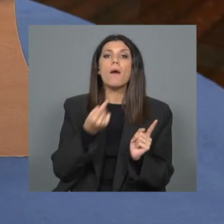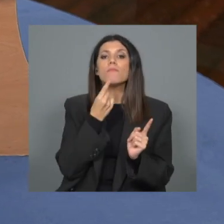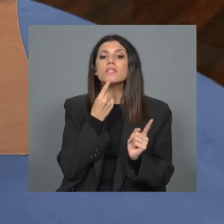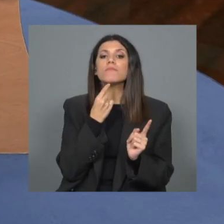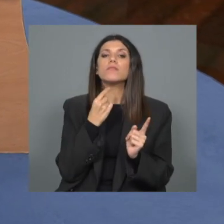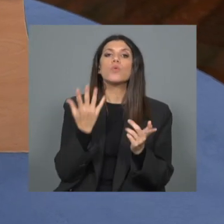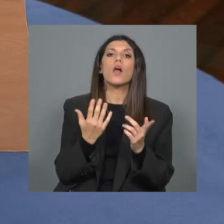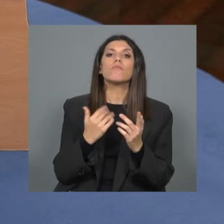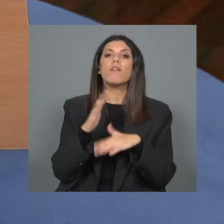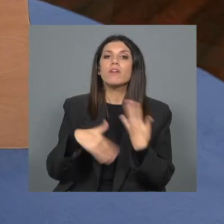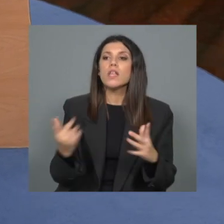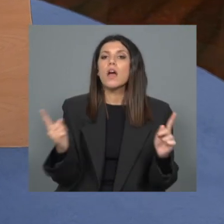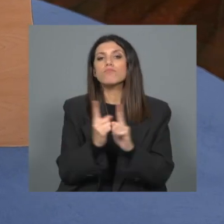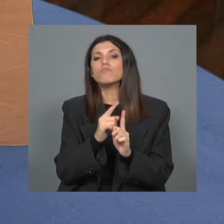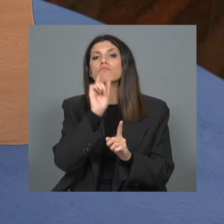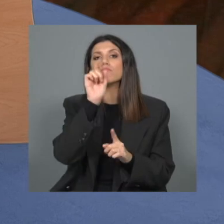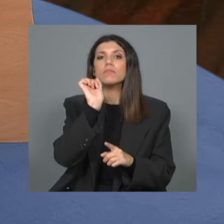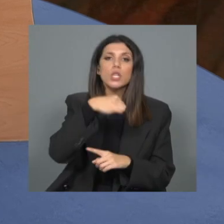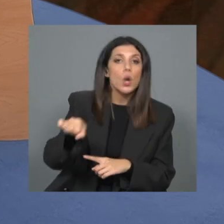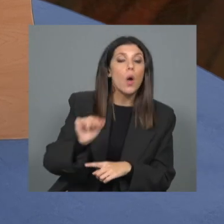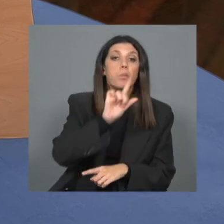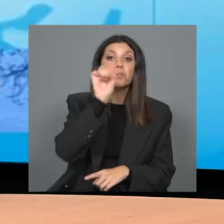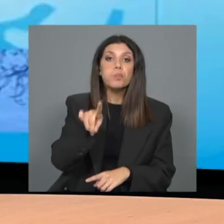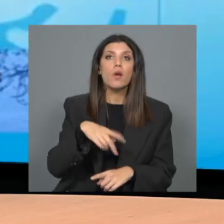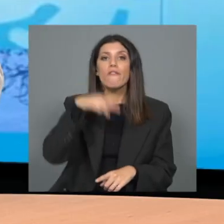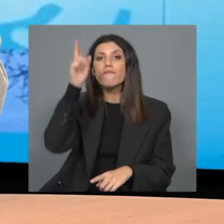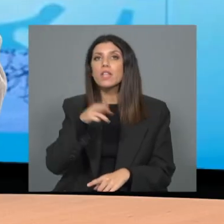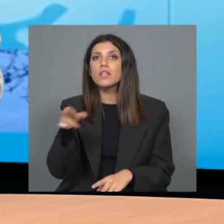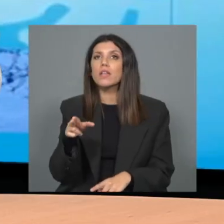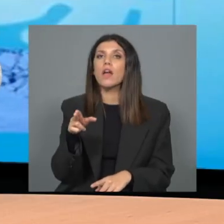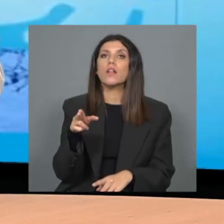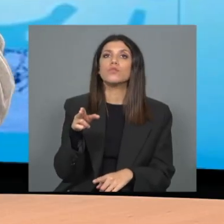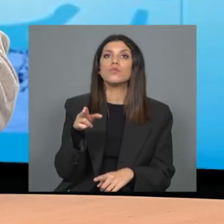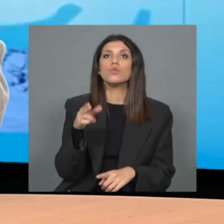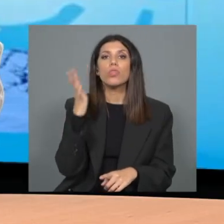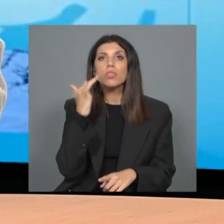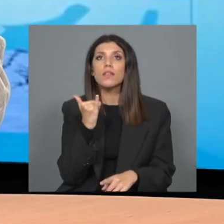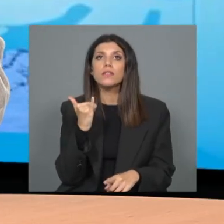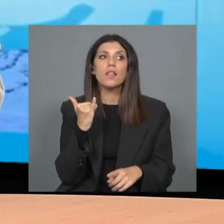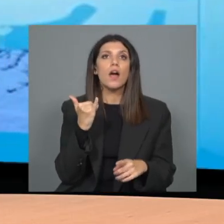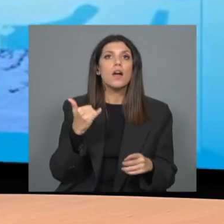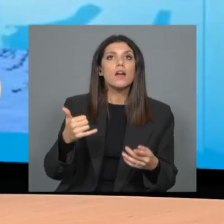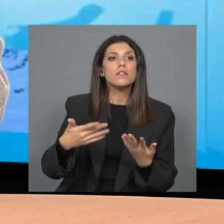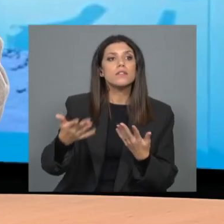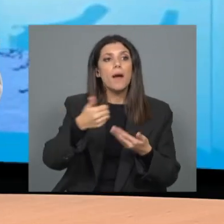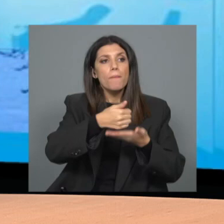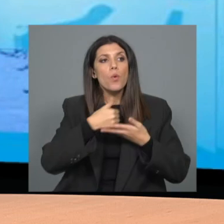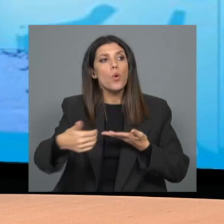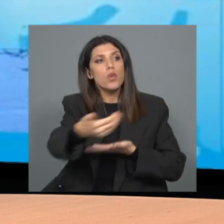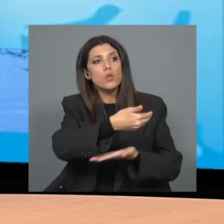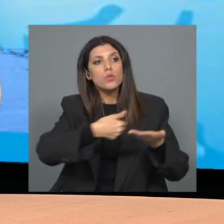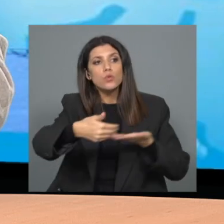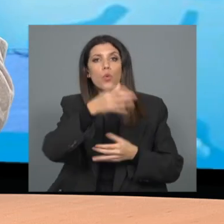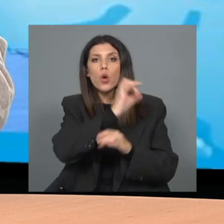avançar. O Vaticano tem, das últimas movimentações, do que se percebe, tem procurado aliados para criar um grande movimento, pelo menos